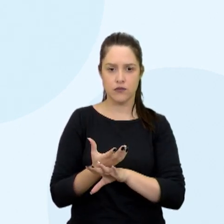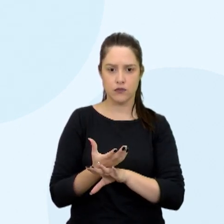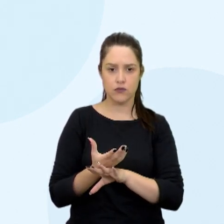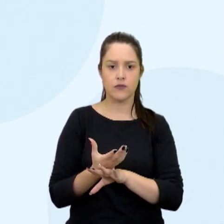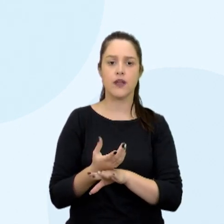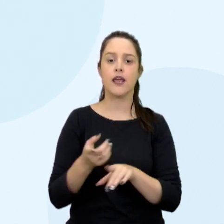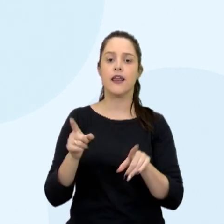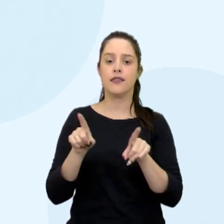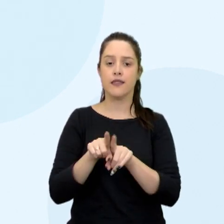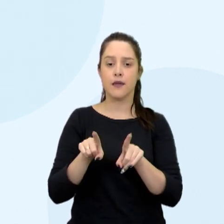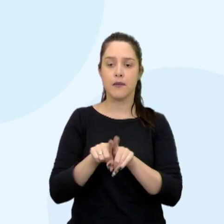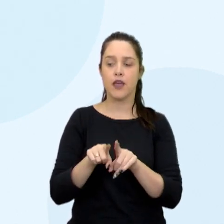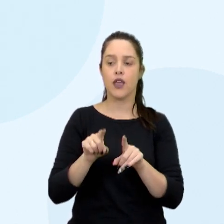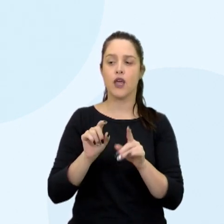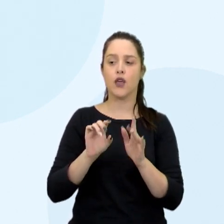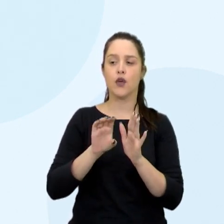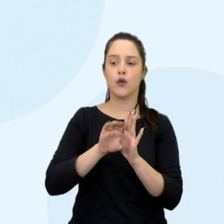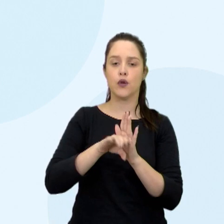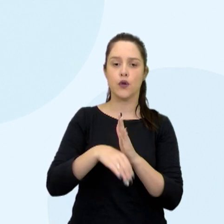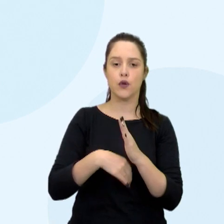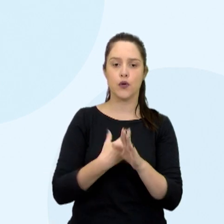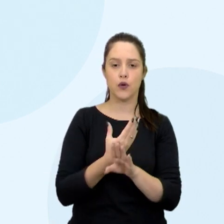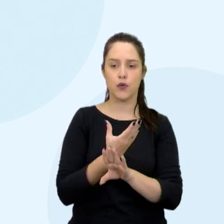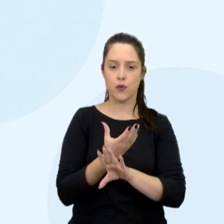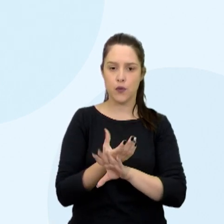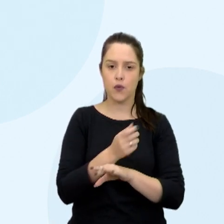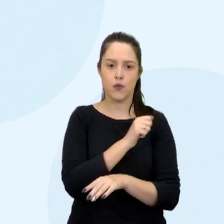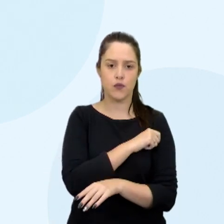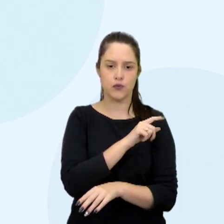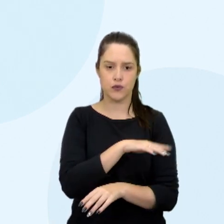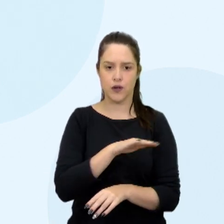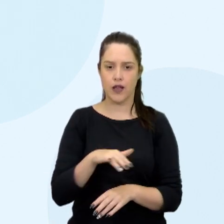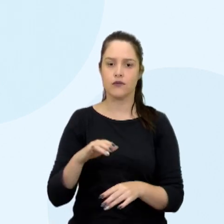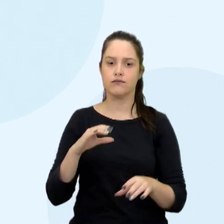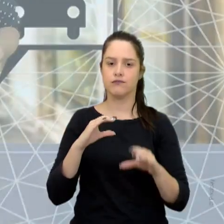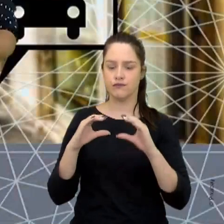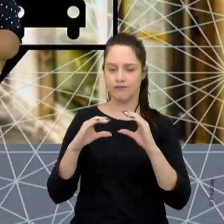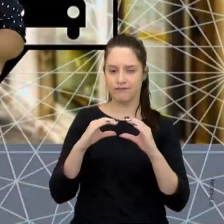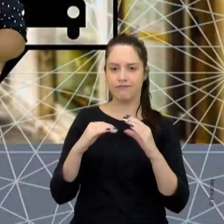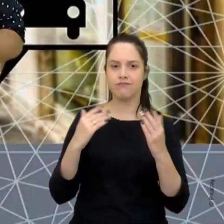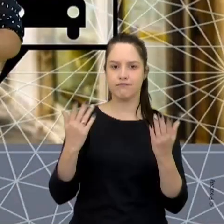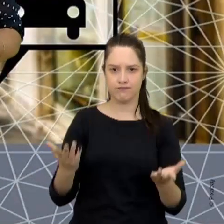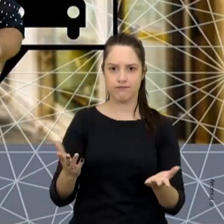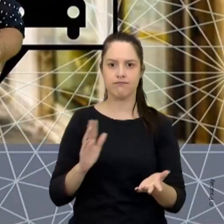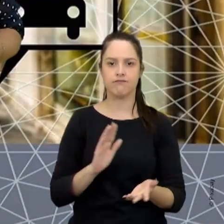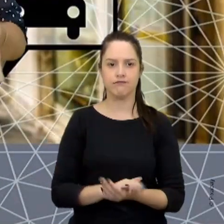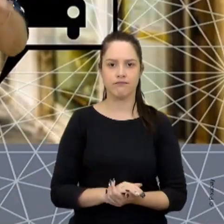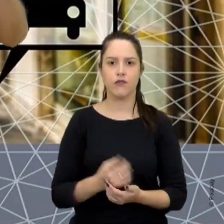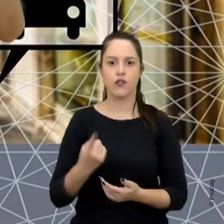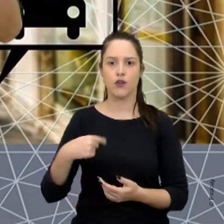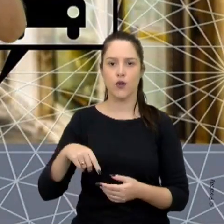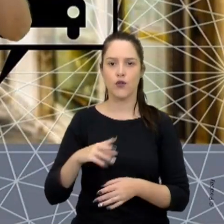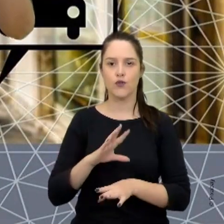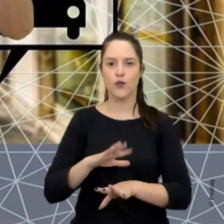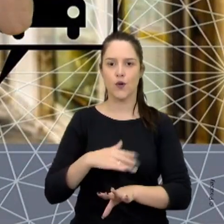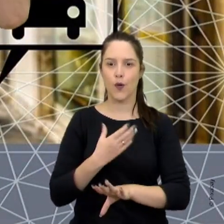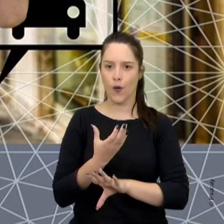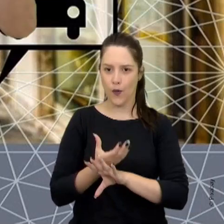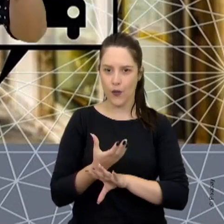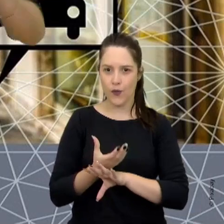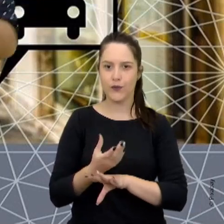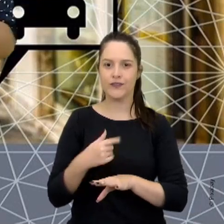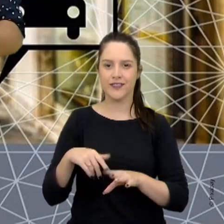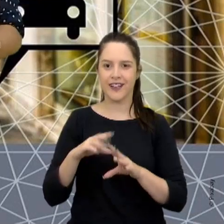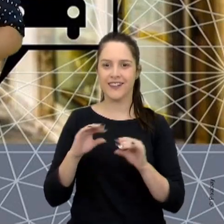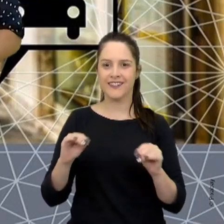nosso componente criação e comunicação publicitária. Vai dar muito conteúdo para aqueles nossos erros, né? Falha nossa. Ó, eu vou. E o professor...